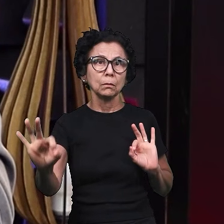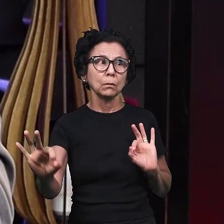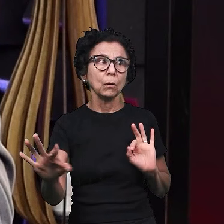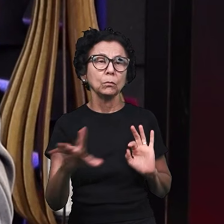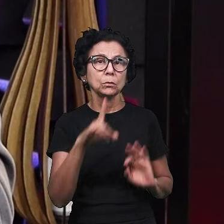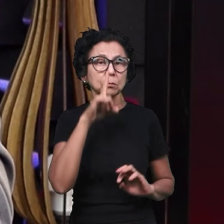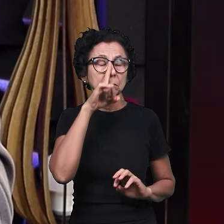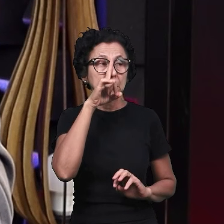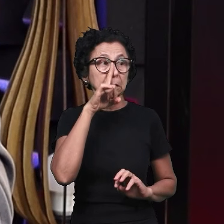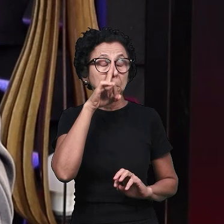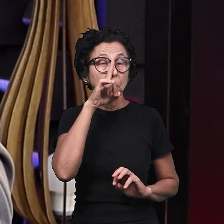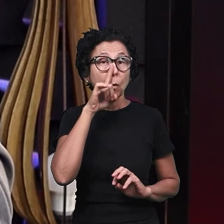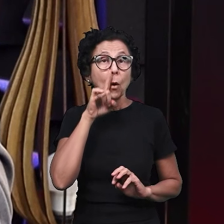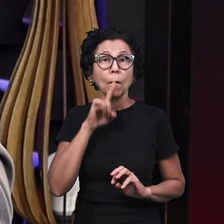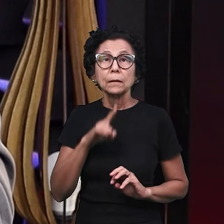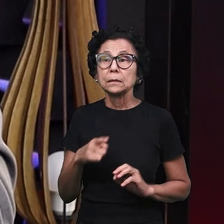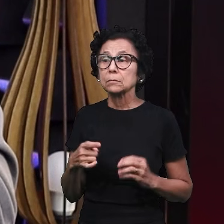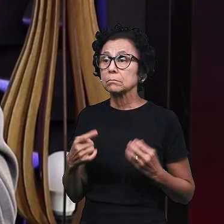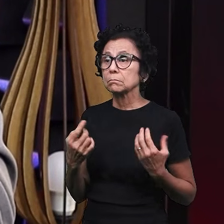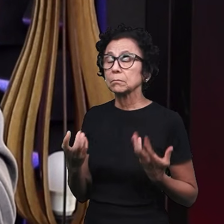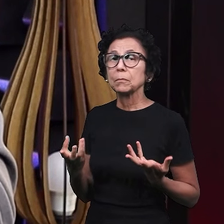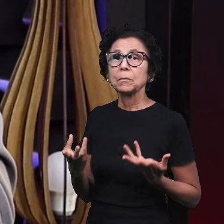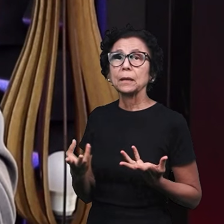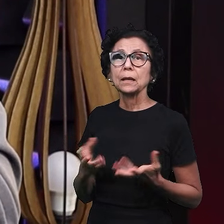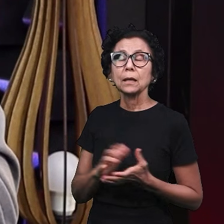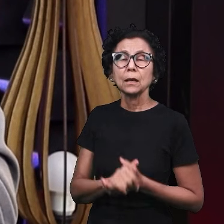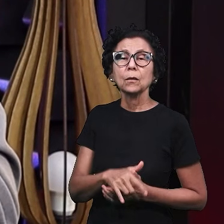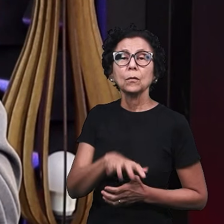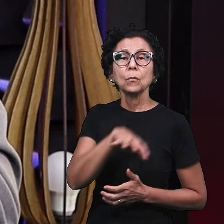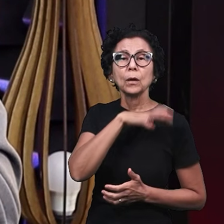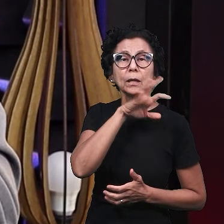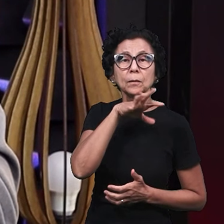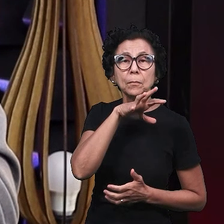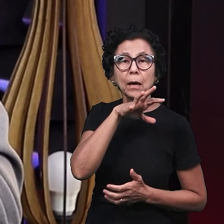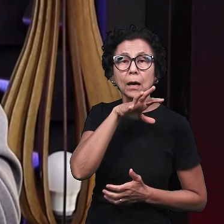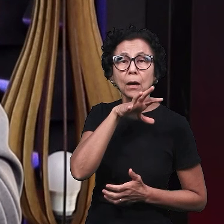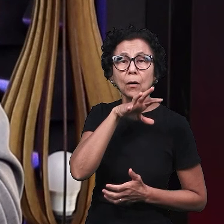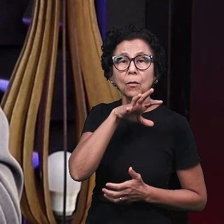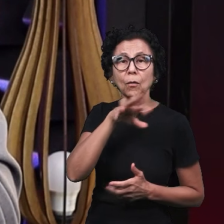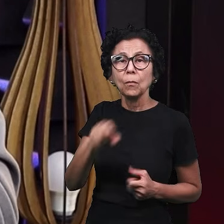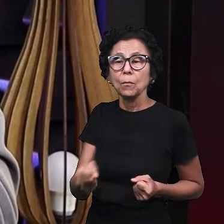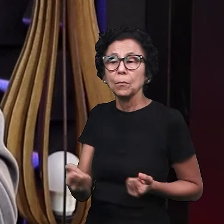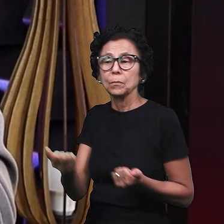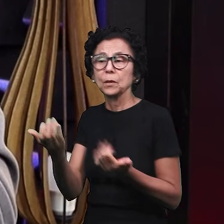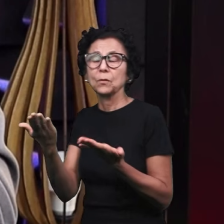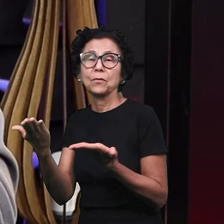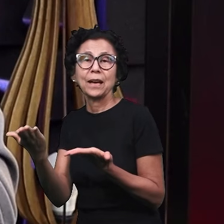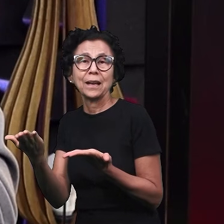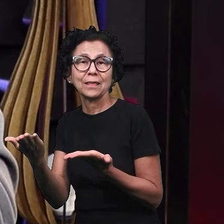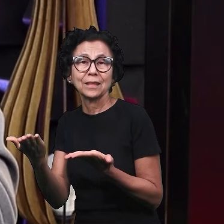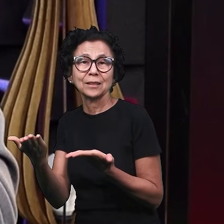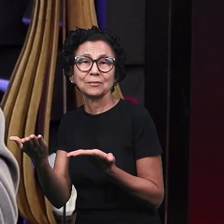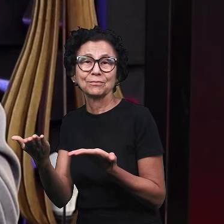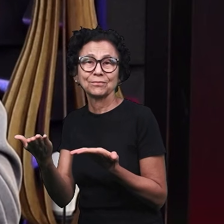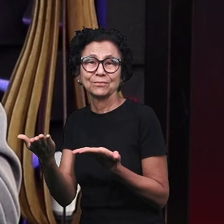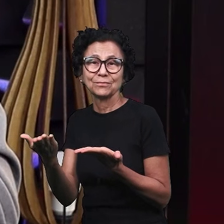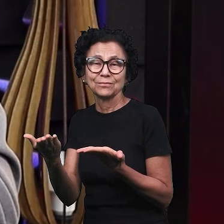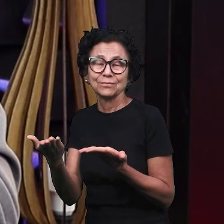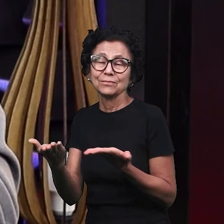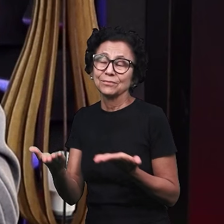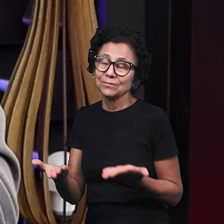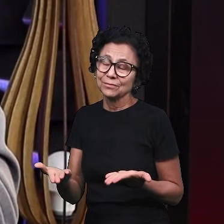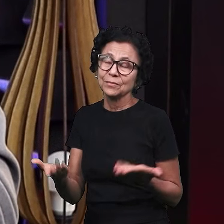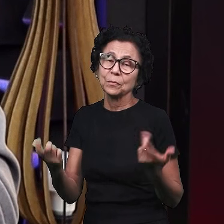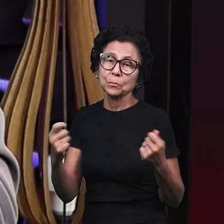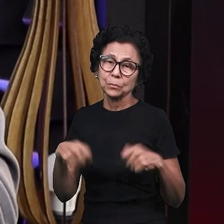eram grandes distâncias, perigosas, para trazer, por exemplo, um animal para o sacrifício. Era impossível isso. Então